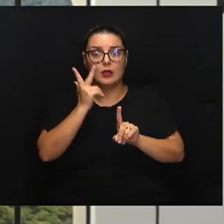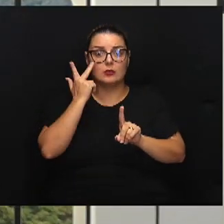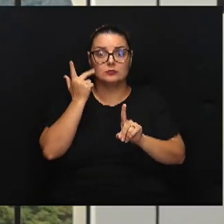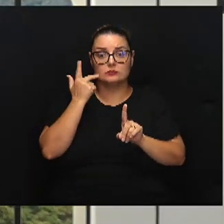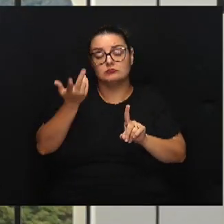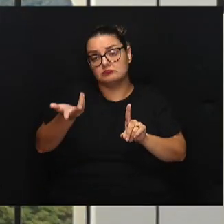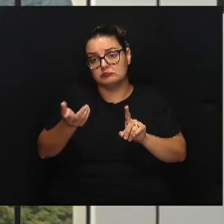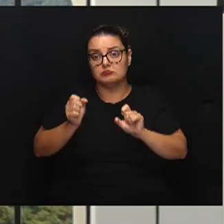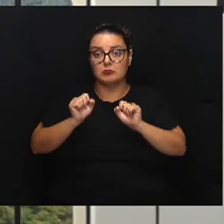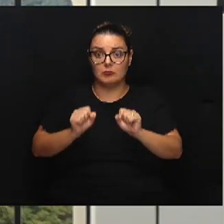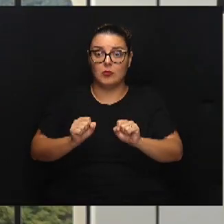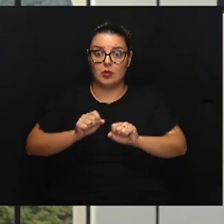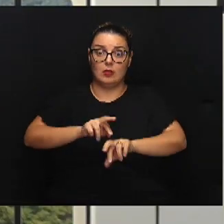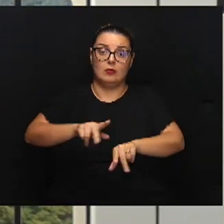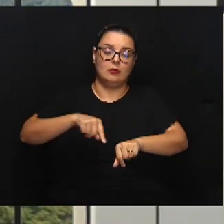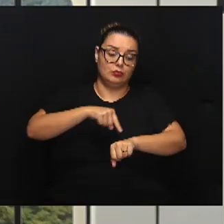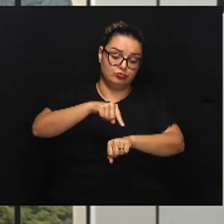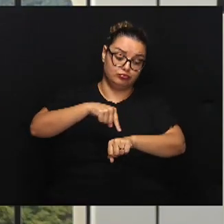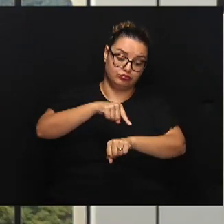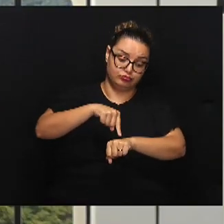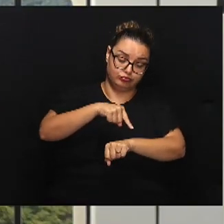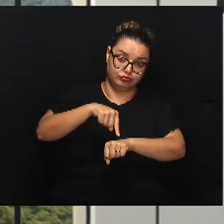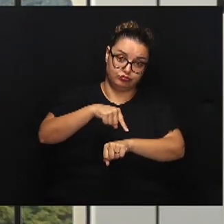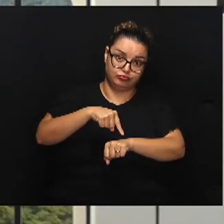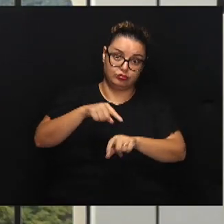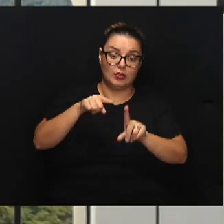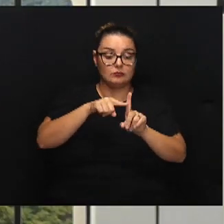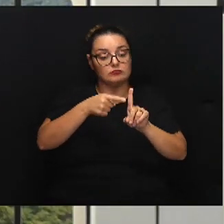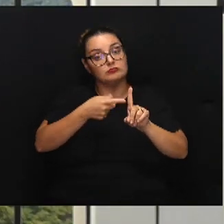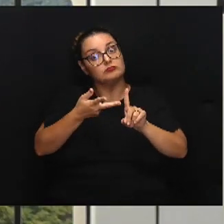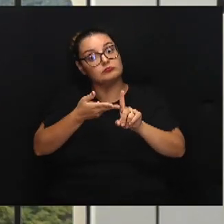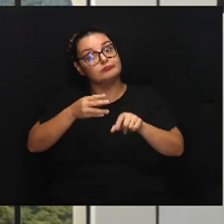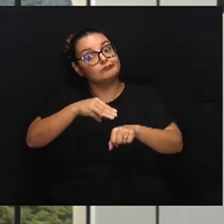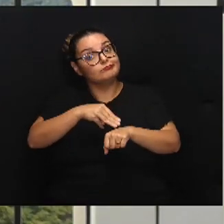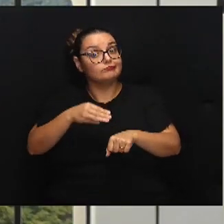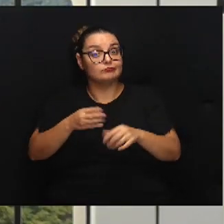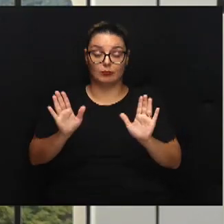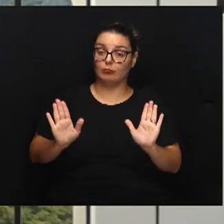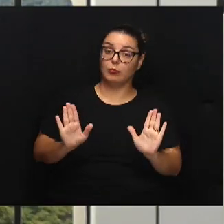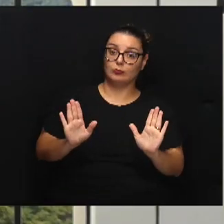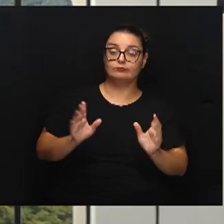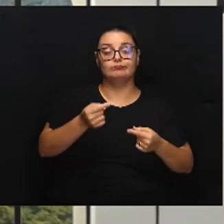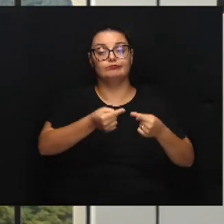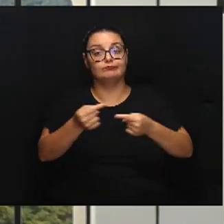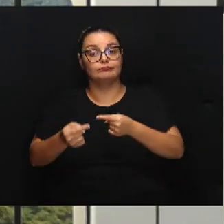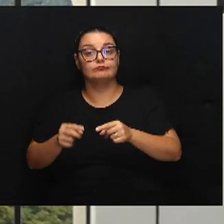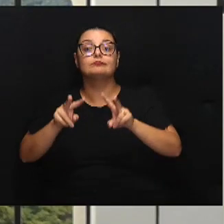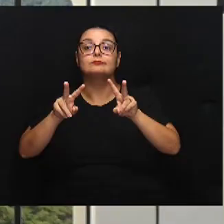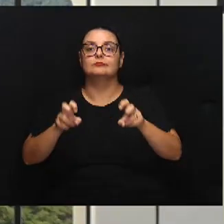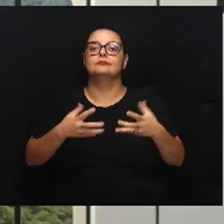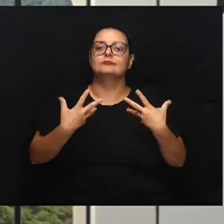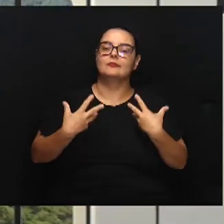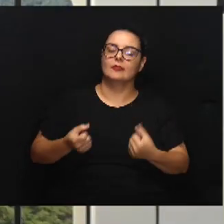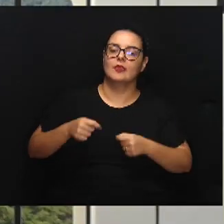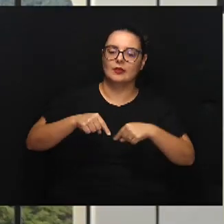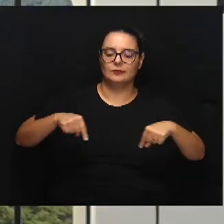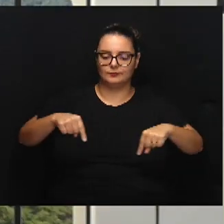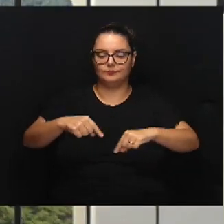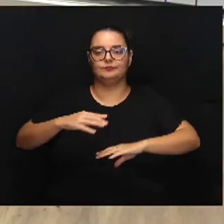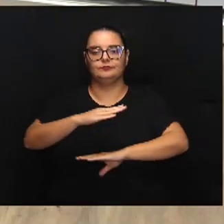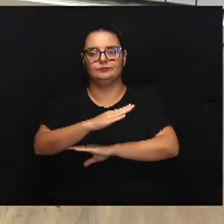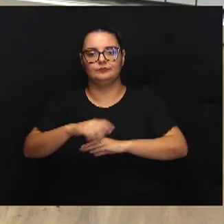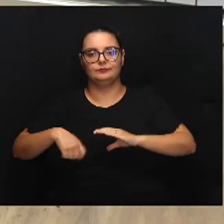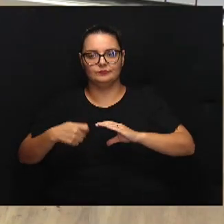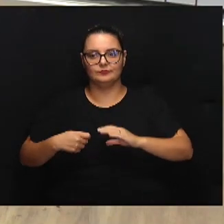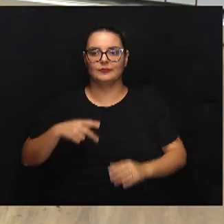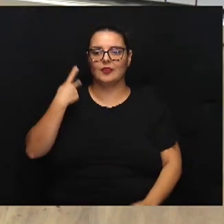natural pode levar muitas horas e a cesárea minutos. Bom, para discutir o assunto eu recebo aqui no estúdio a vereadora